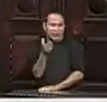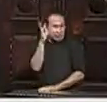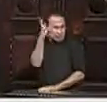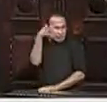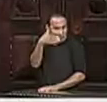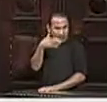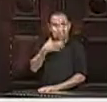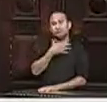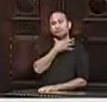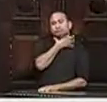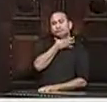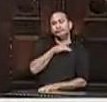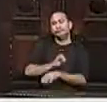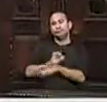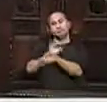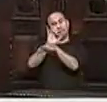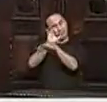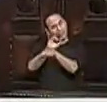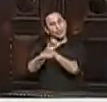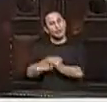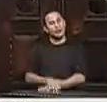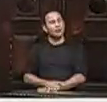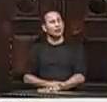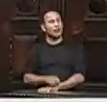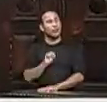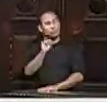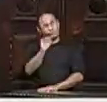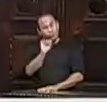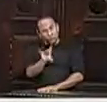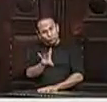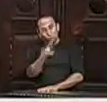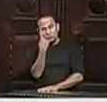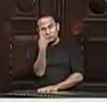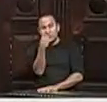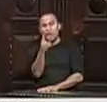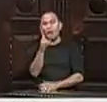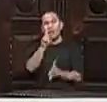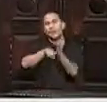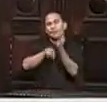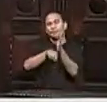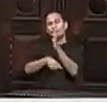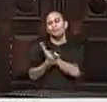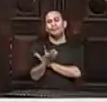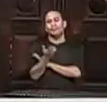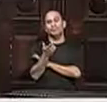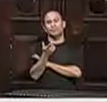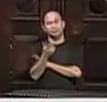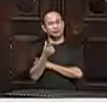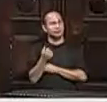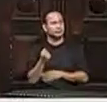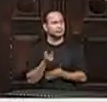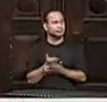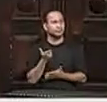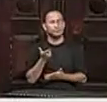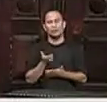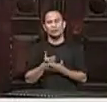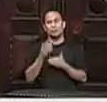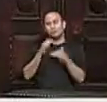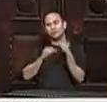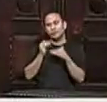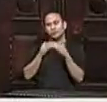da crise econômica do Estado única e exclusivamente em redução de despesas, arroxo nos